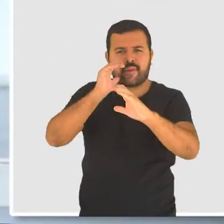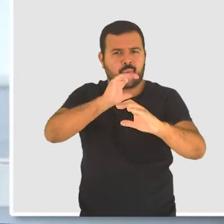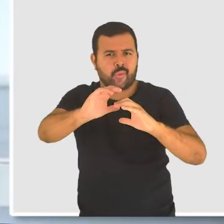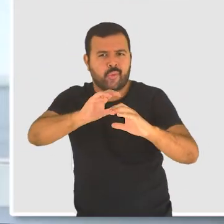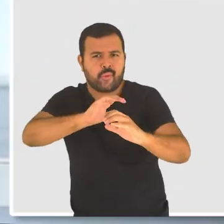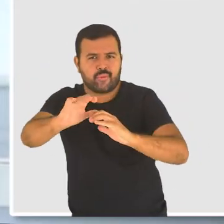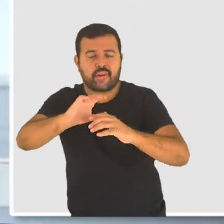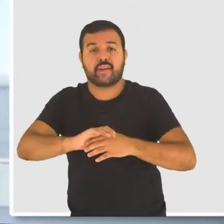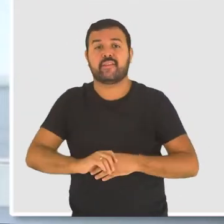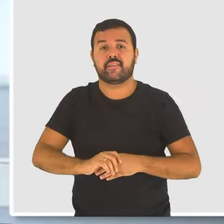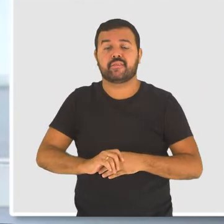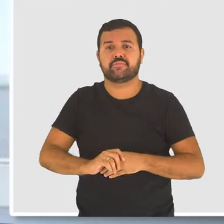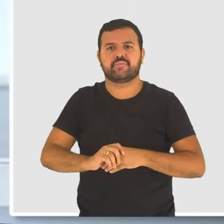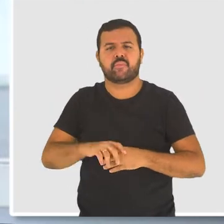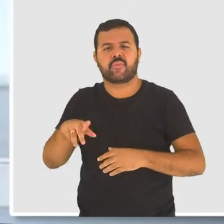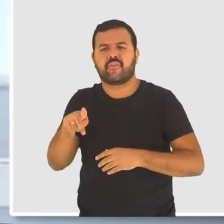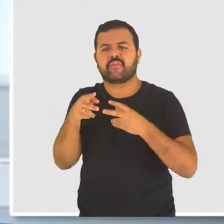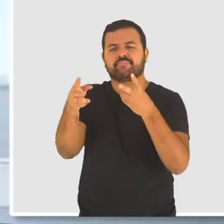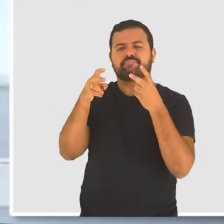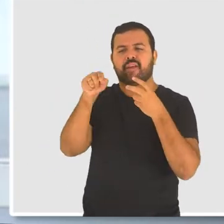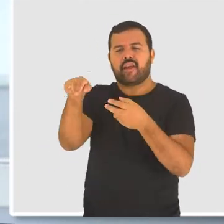aluno, dos alunos?